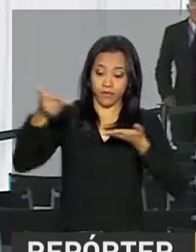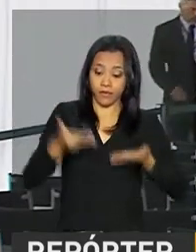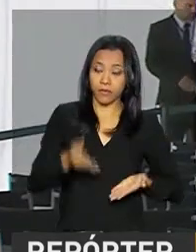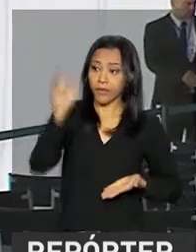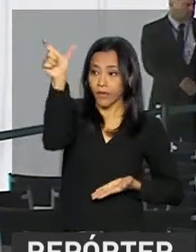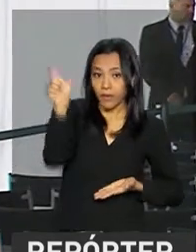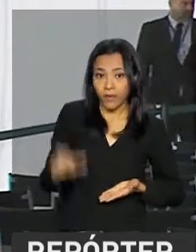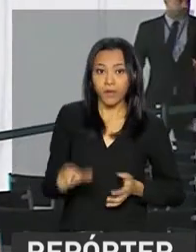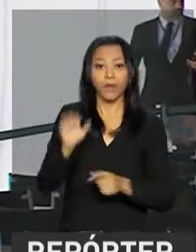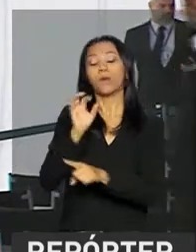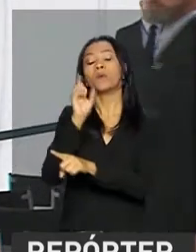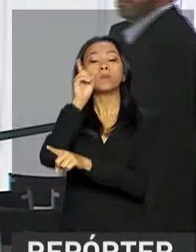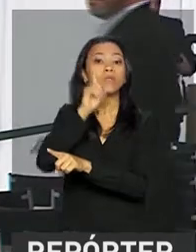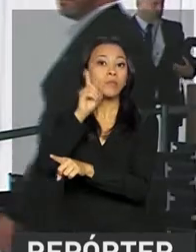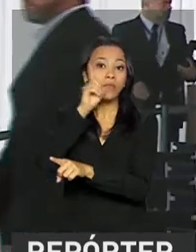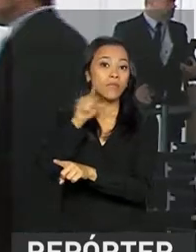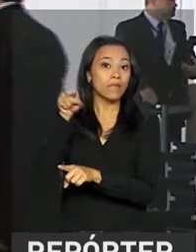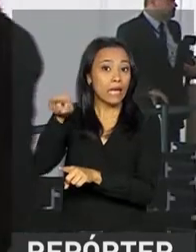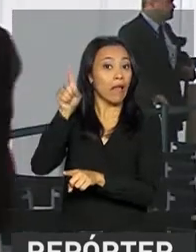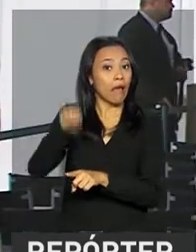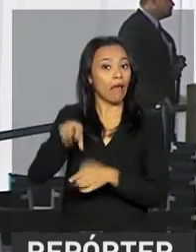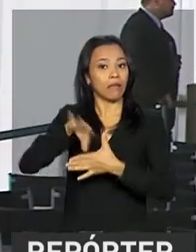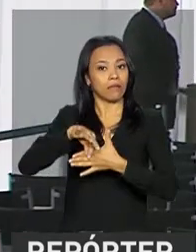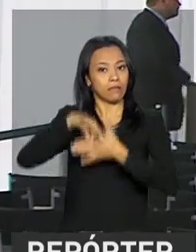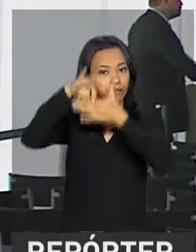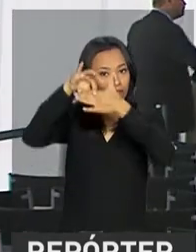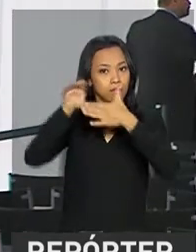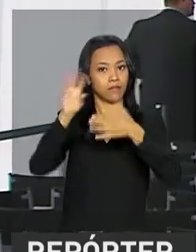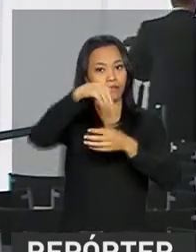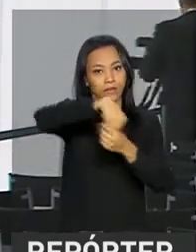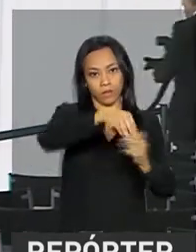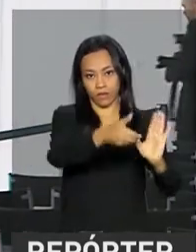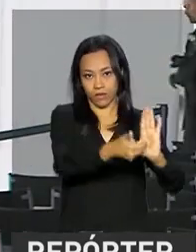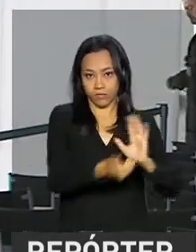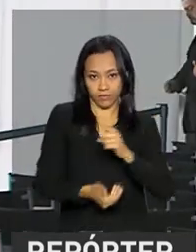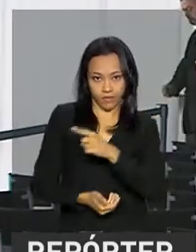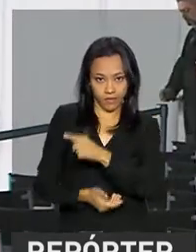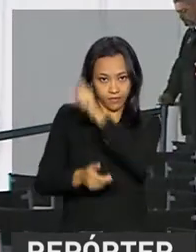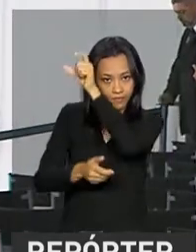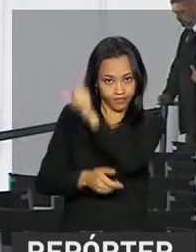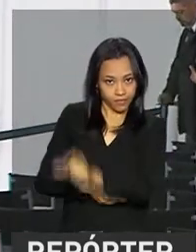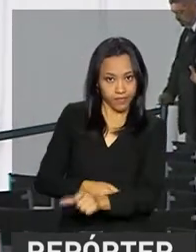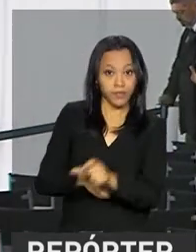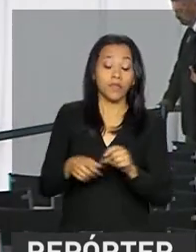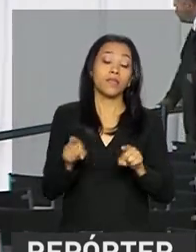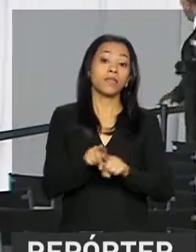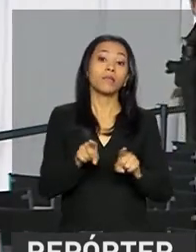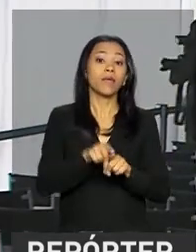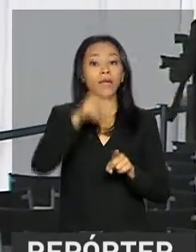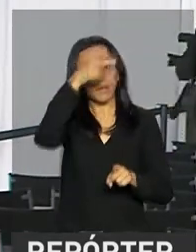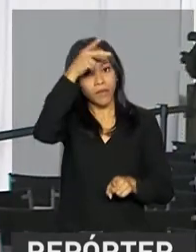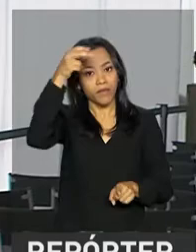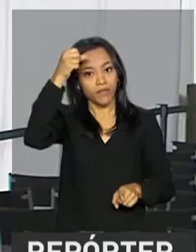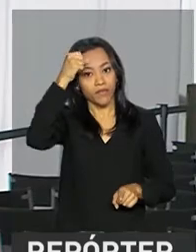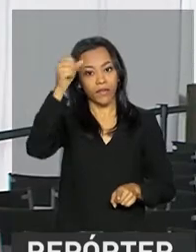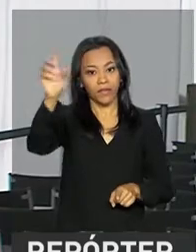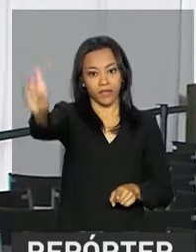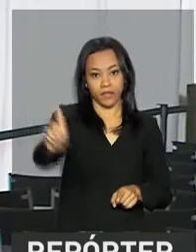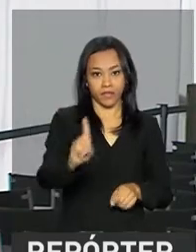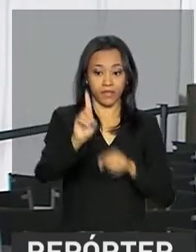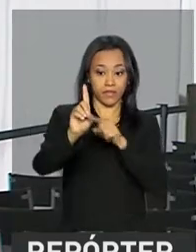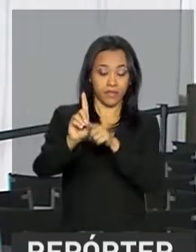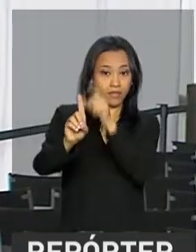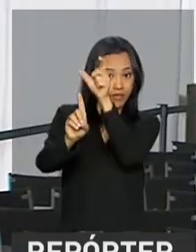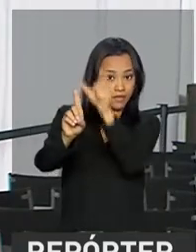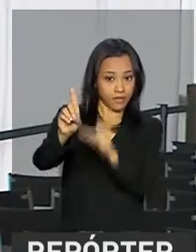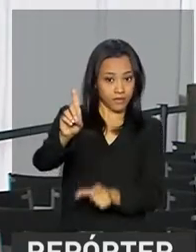ricardo teobaldo que ele do podemos na câmara dos deputados e também a prefeita do município de ipojuca no